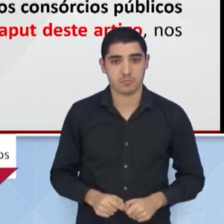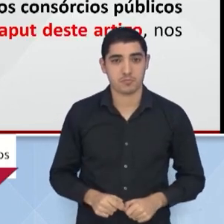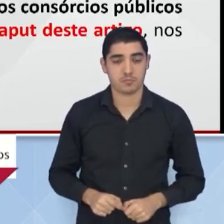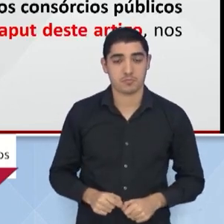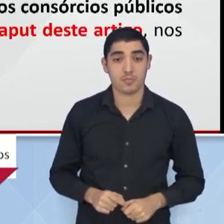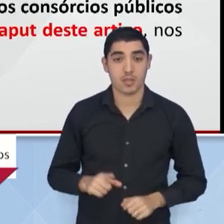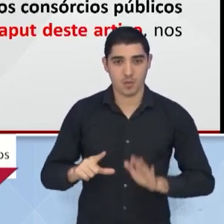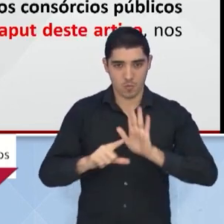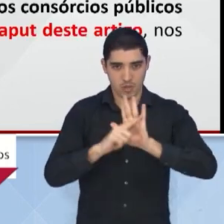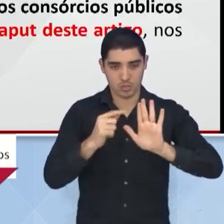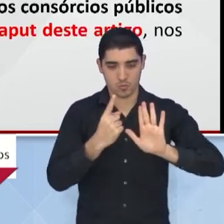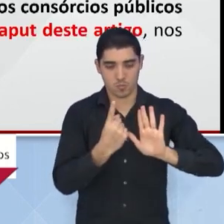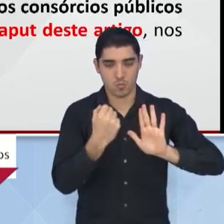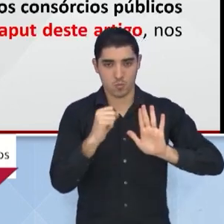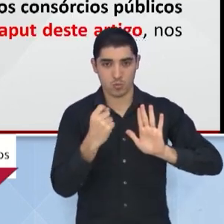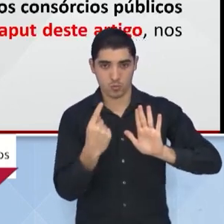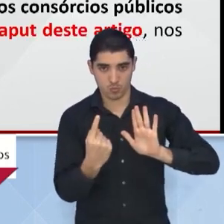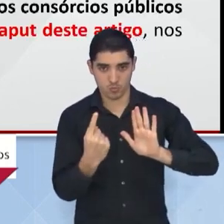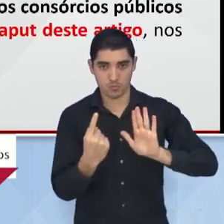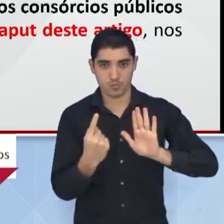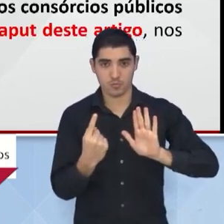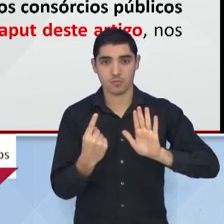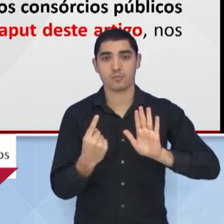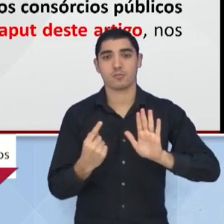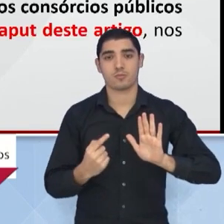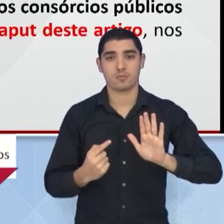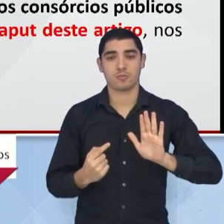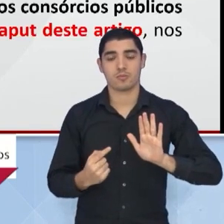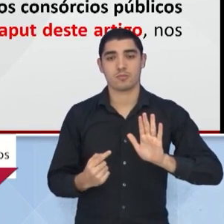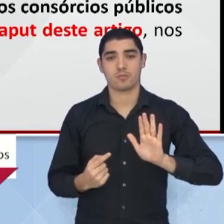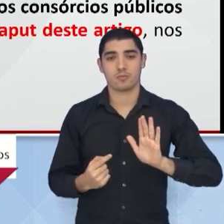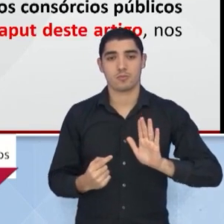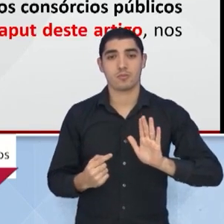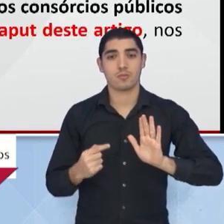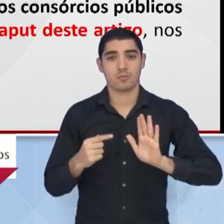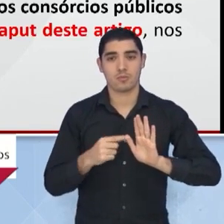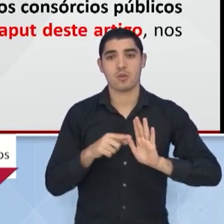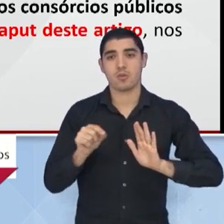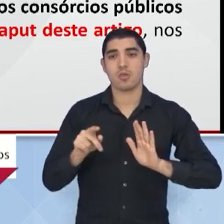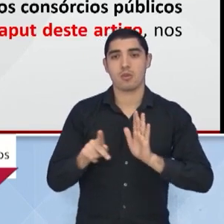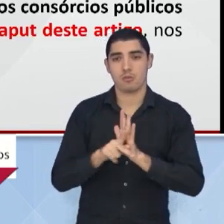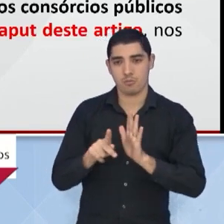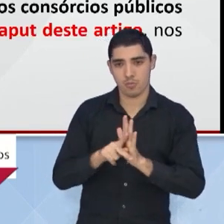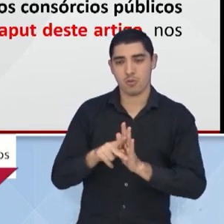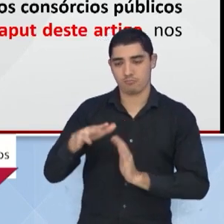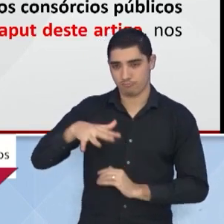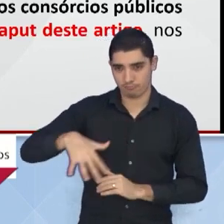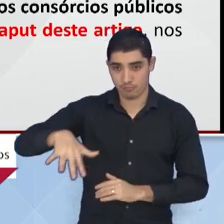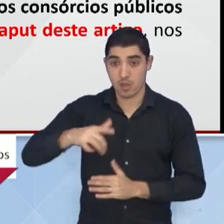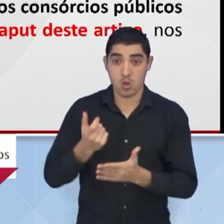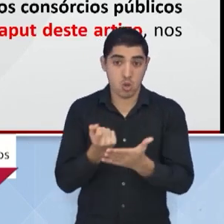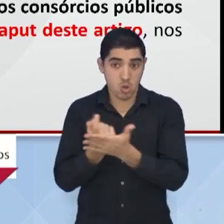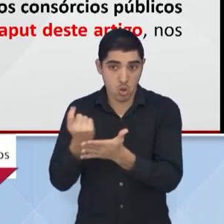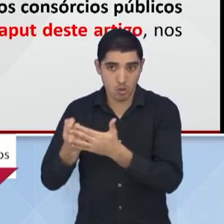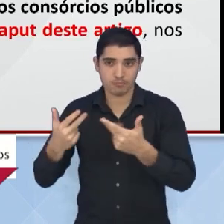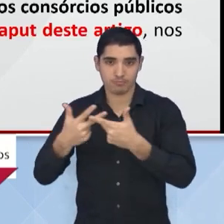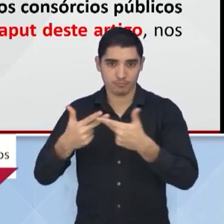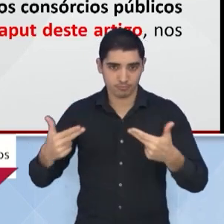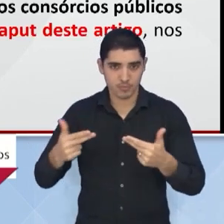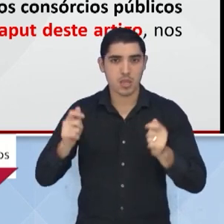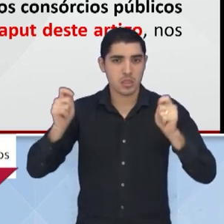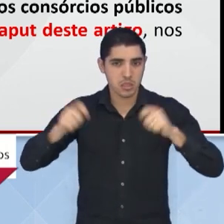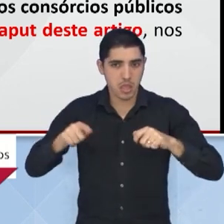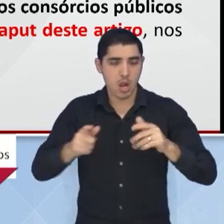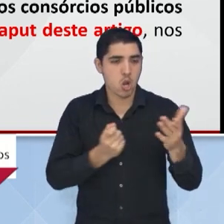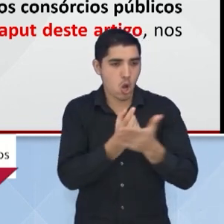artigo 181 a os entes federativos instituiram centrais de compras com objetivo de realizar compras em